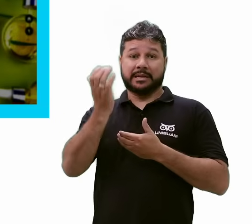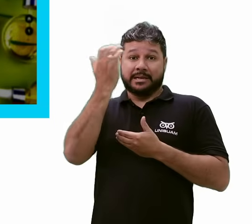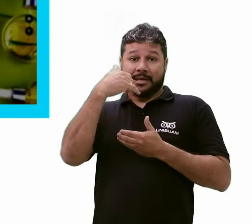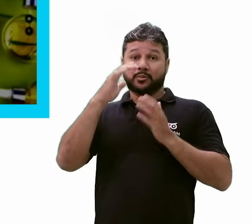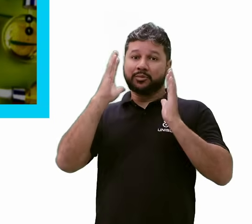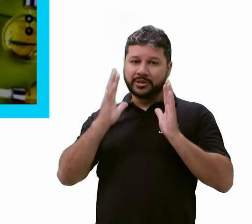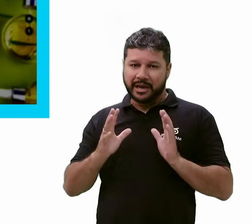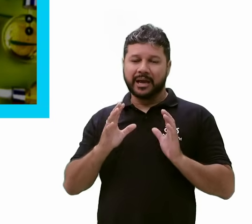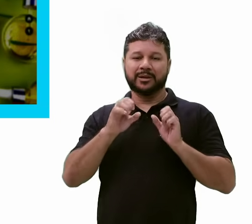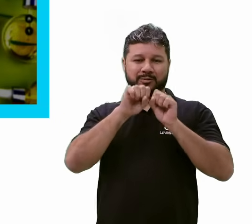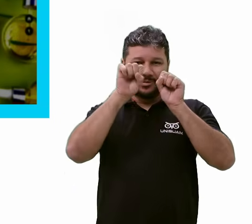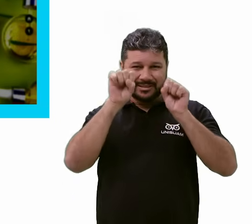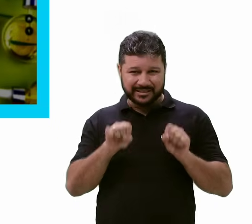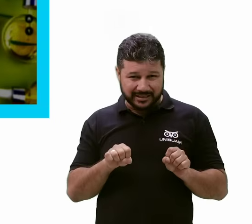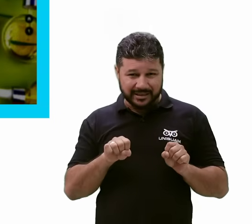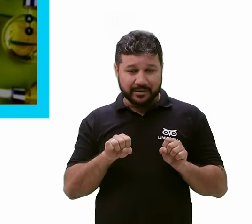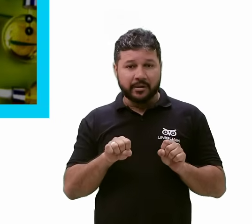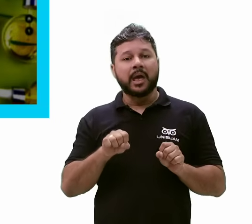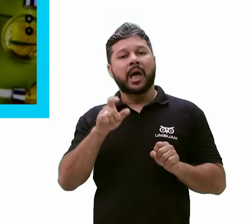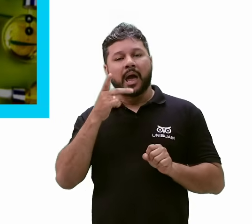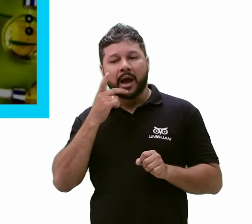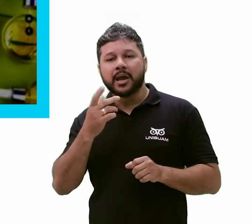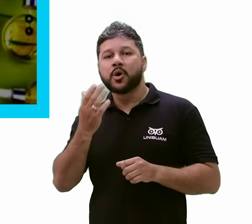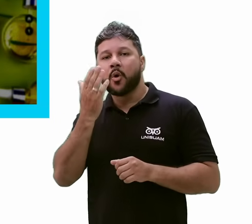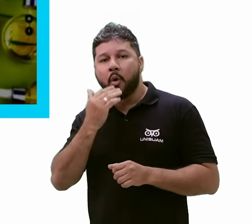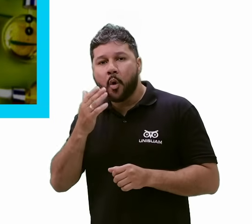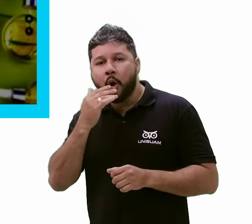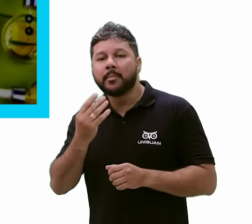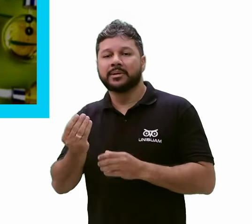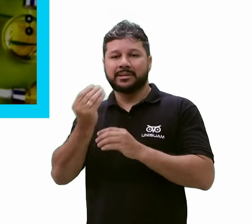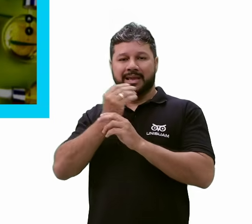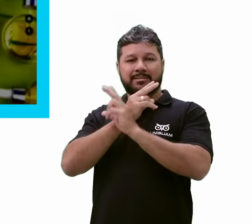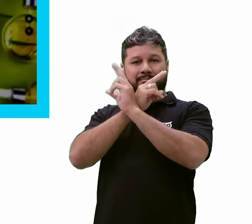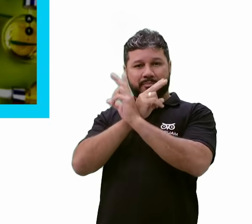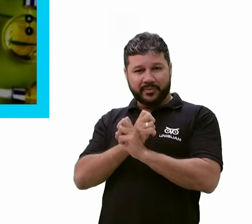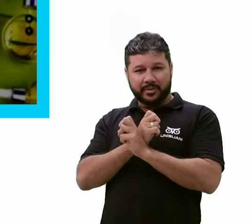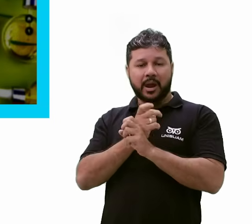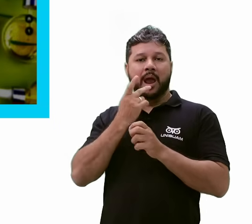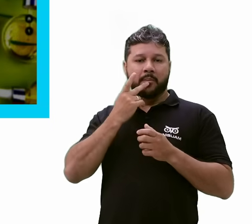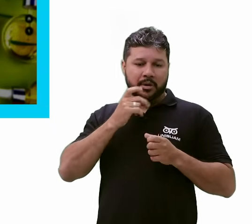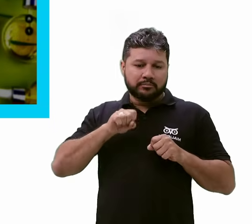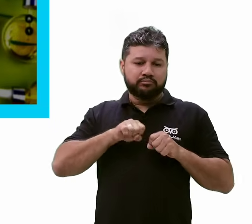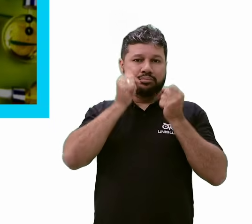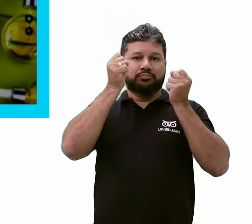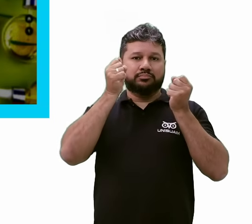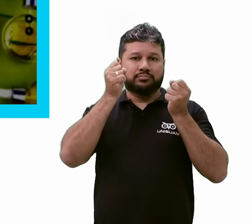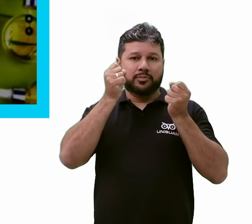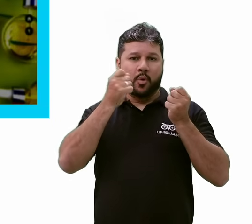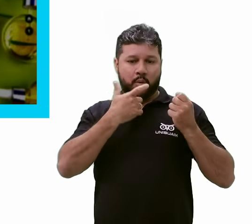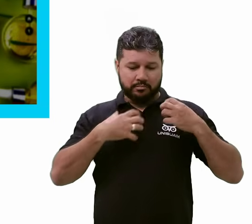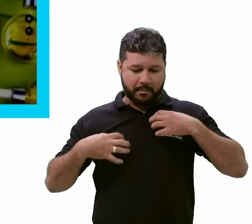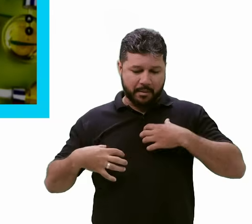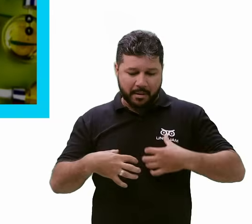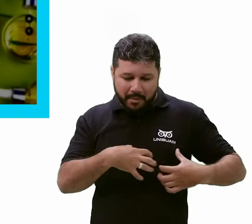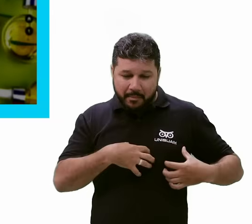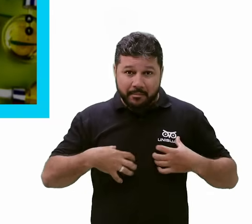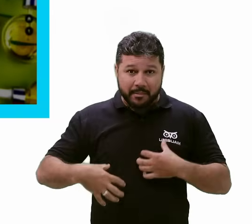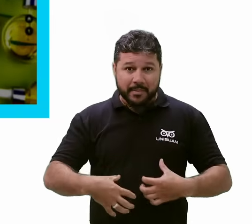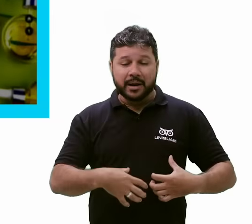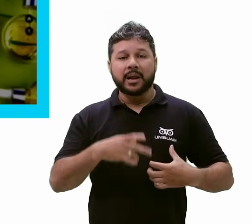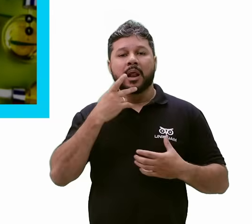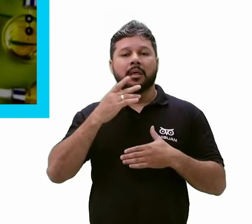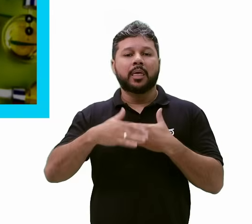pré-existente nesses sistemas, e aí a intoxicação dela pode levar a um pane geral, tá? Nos outros sistemas,